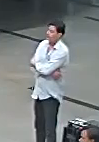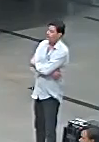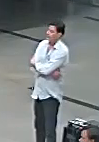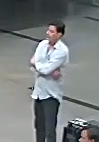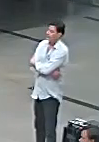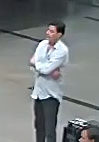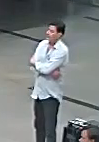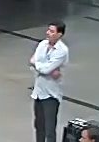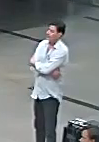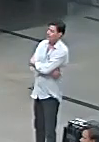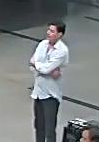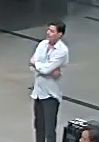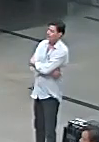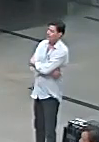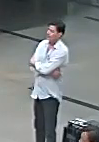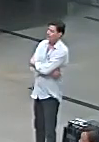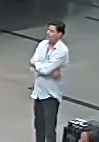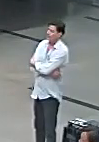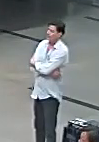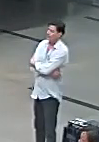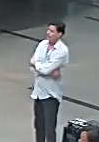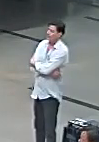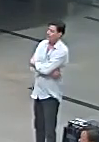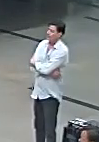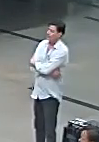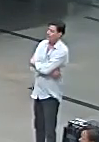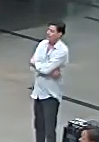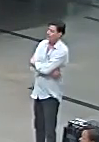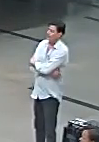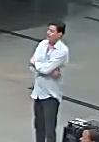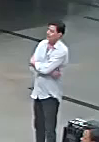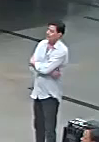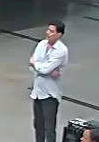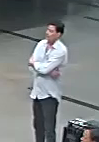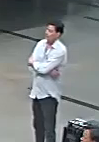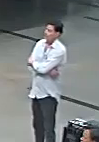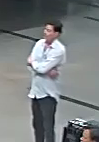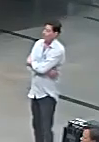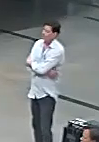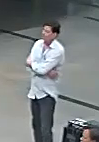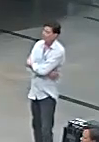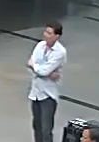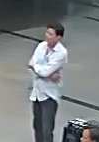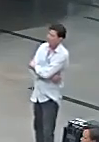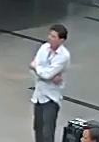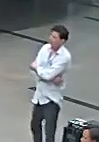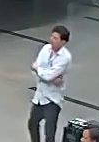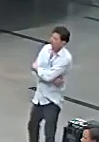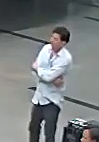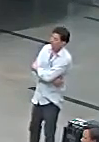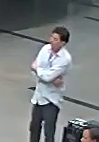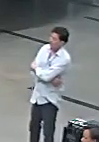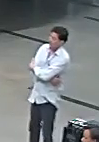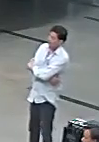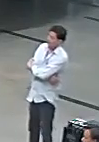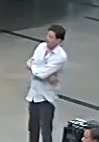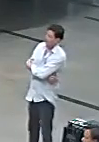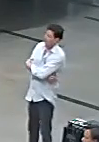negligência uma prova do do despacho da 20ª procuradoria